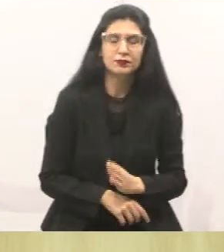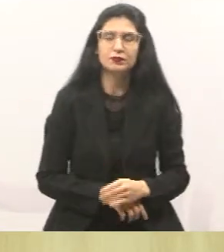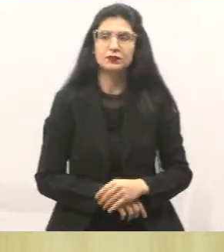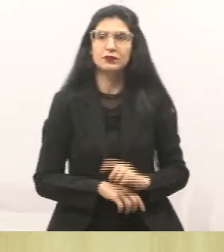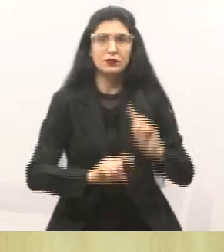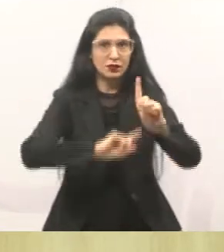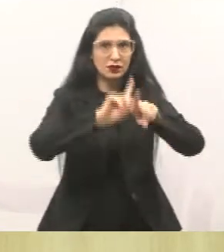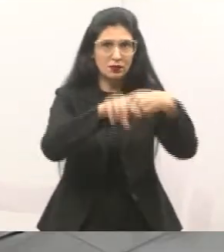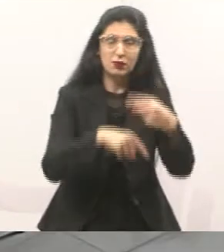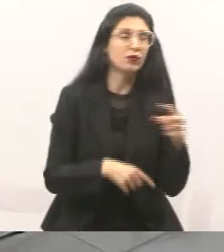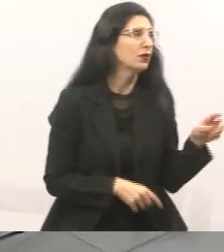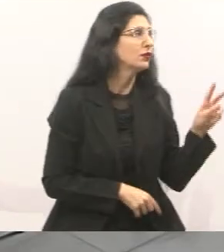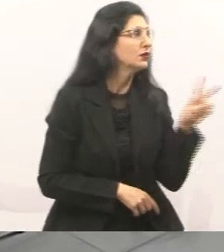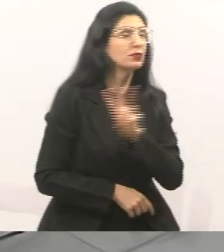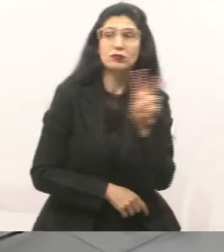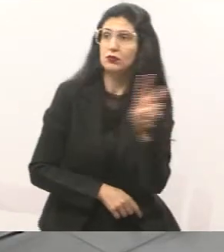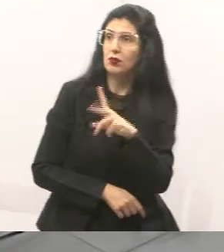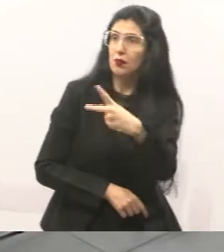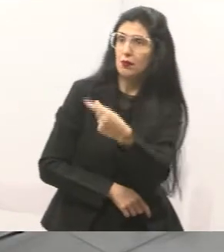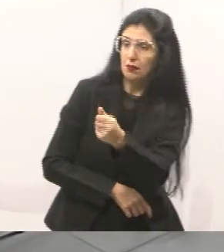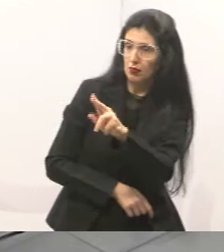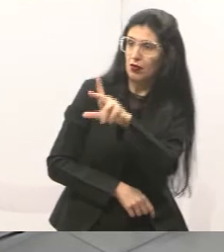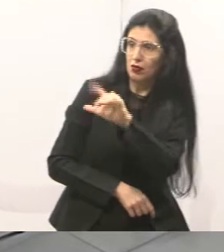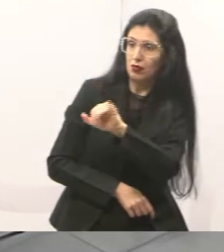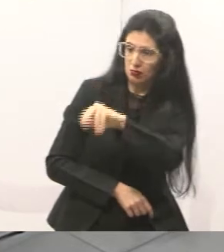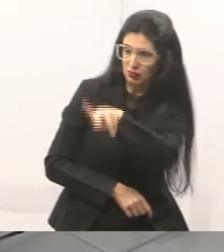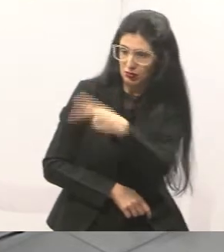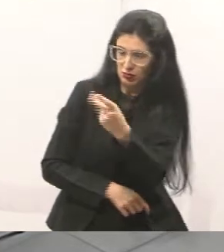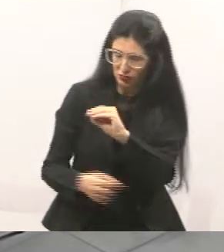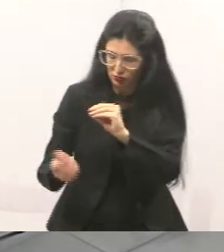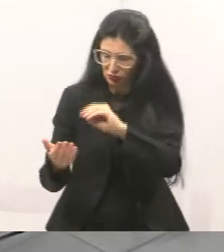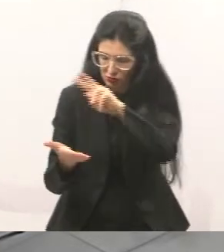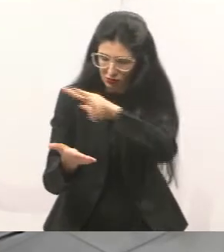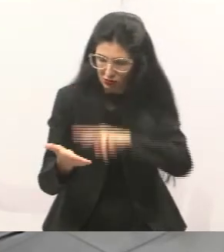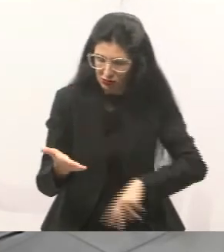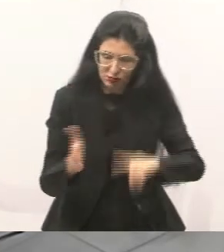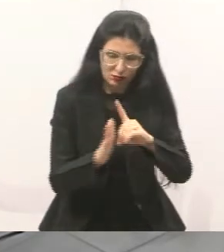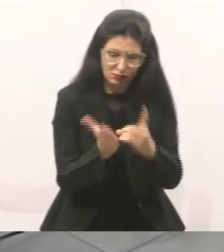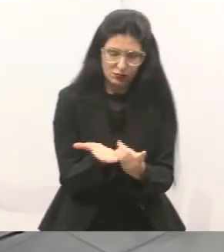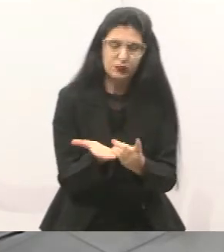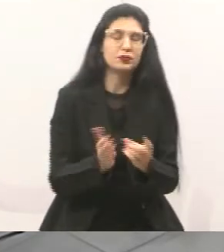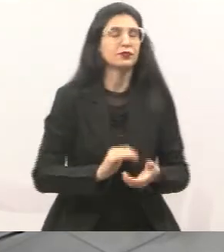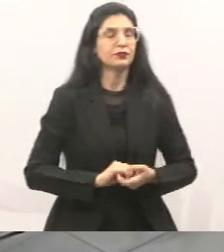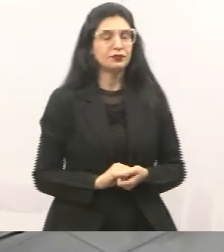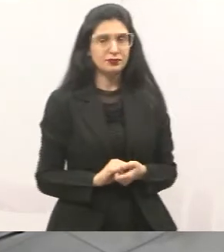gentileza, vereador Paulinho do Esporte, proceda à leitura de um trecho da Bíblia.